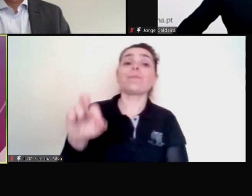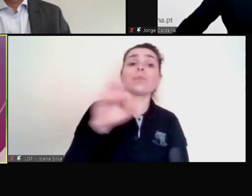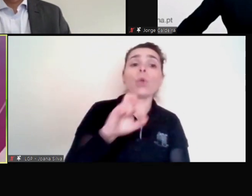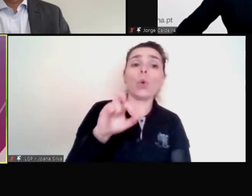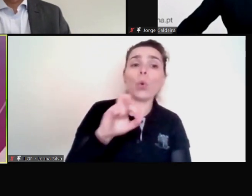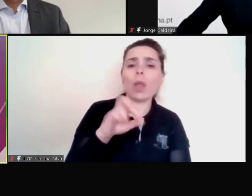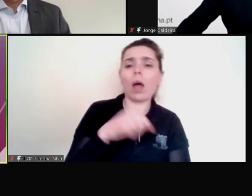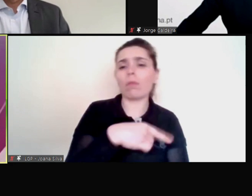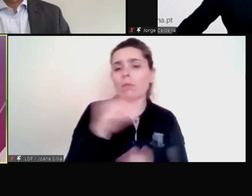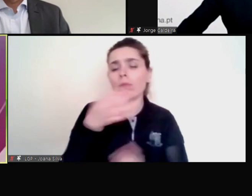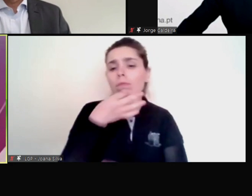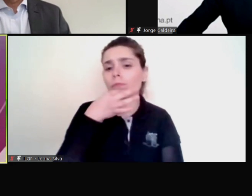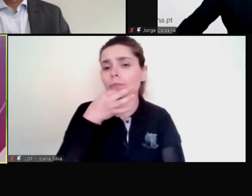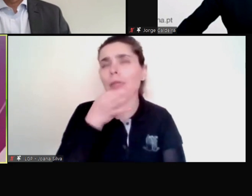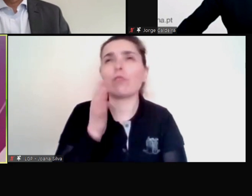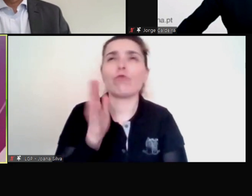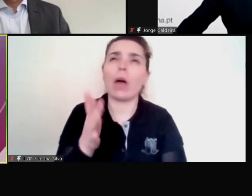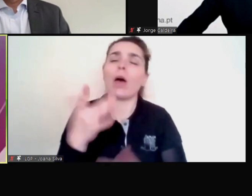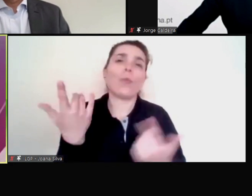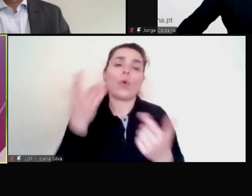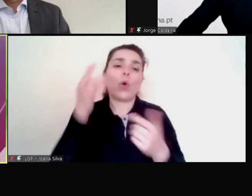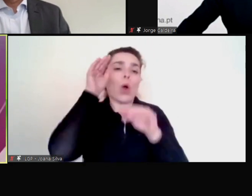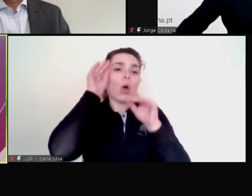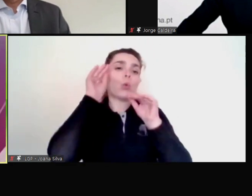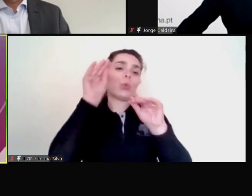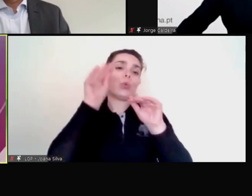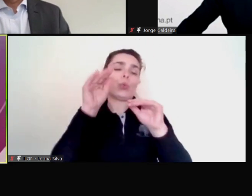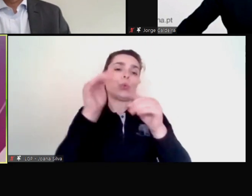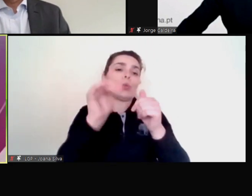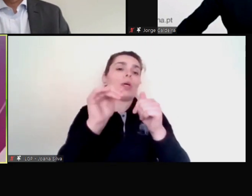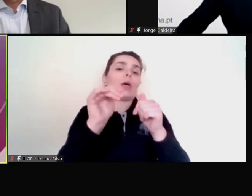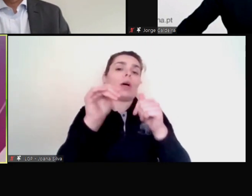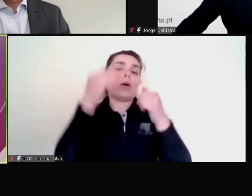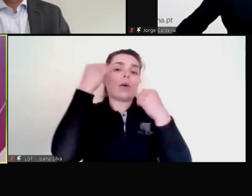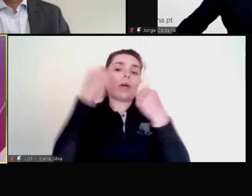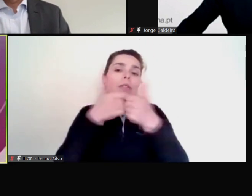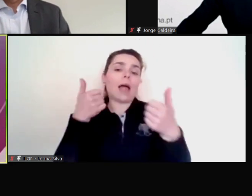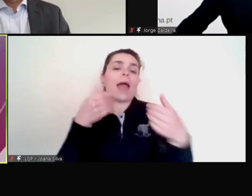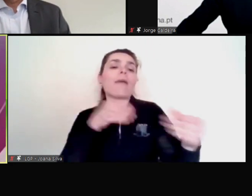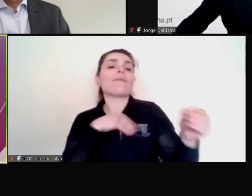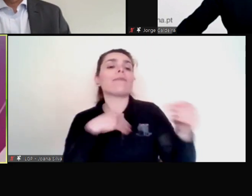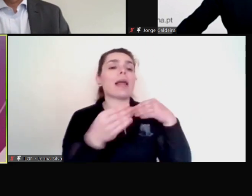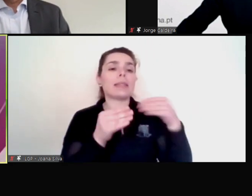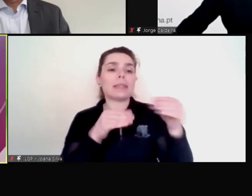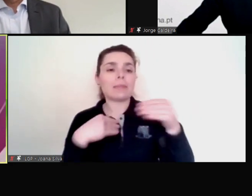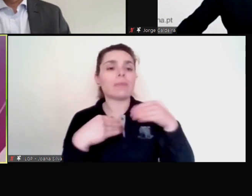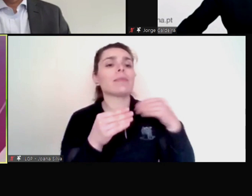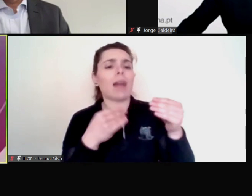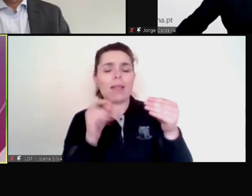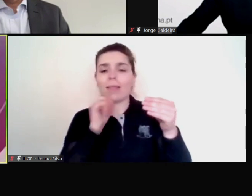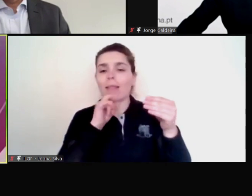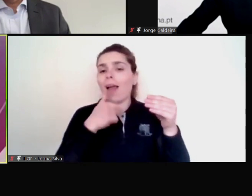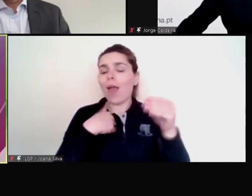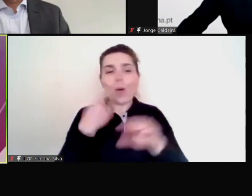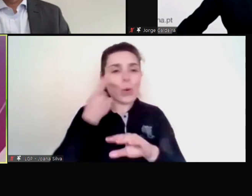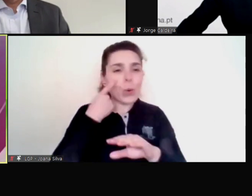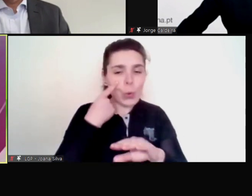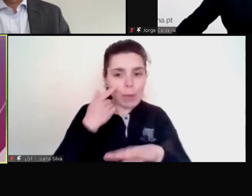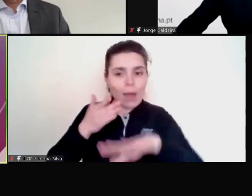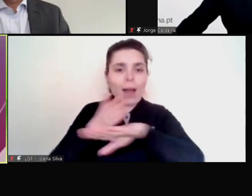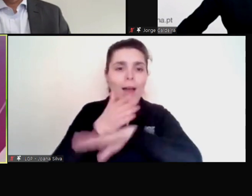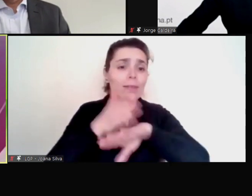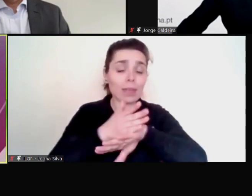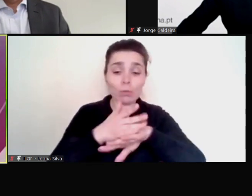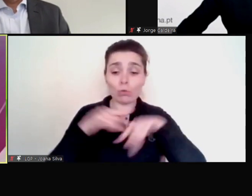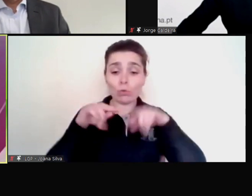todos falamos sempre quando falamos em e-learning, é uma vantagem que todos conhecemos, que é a flexibilidade. Portanto, eu posso aceder ao conhecimento em qualquer